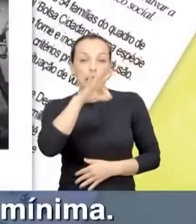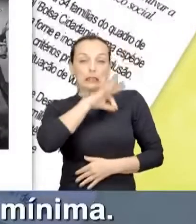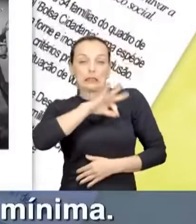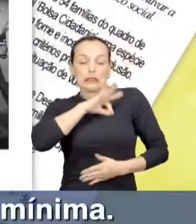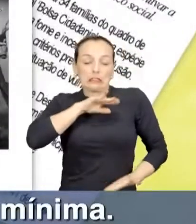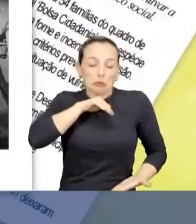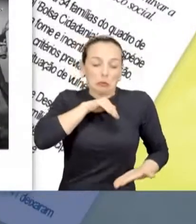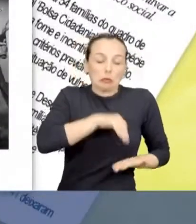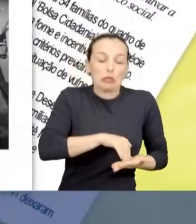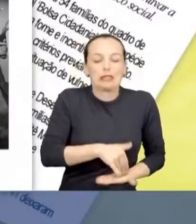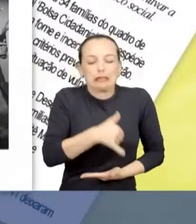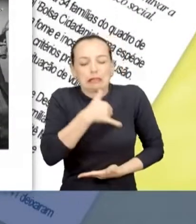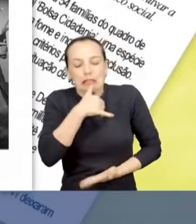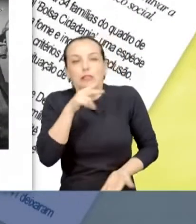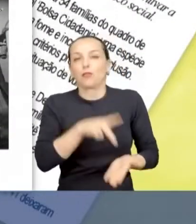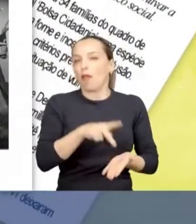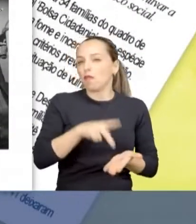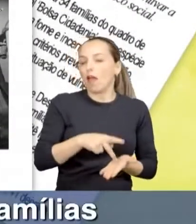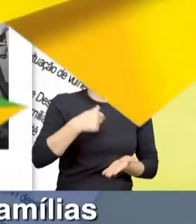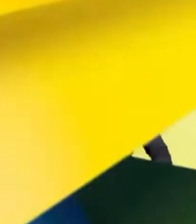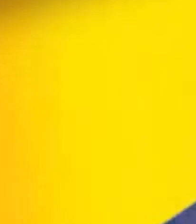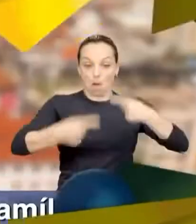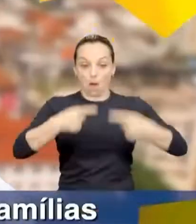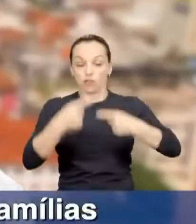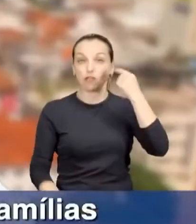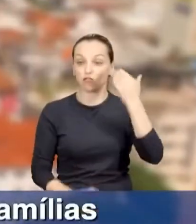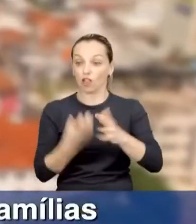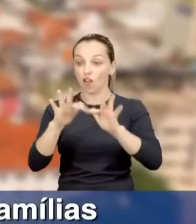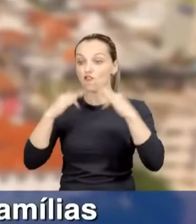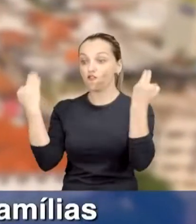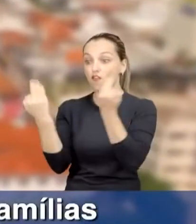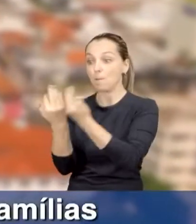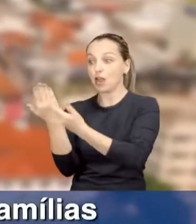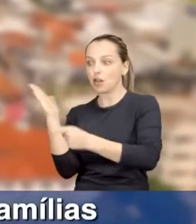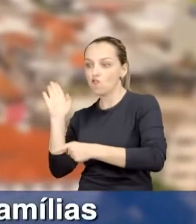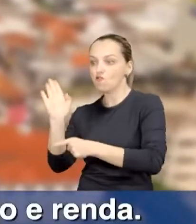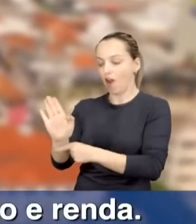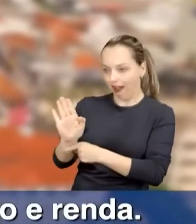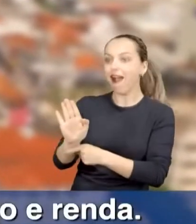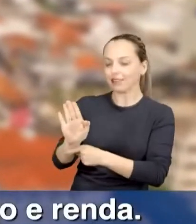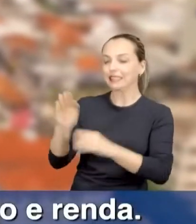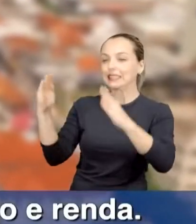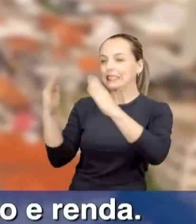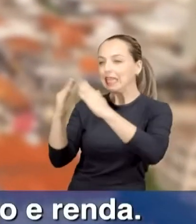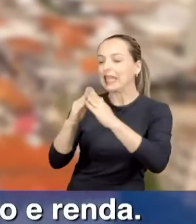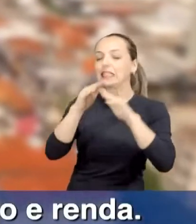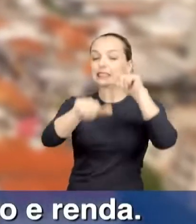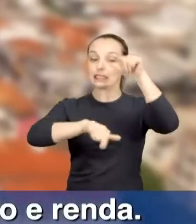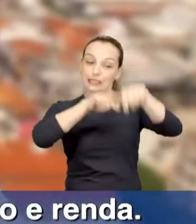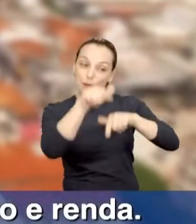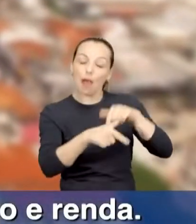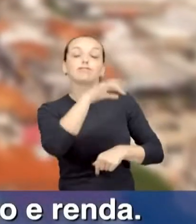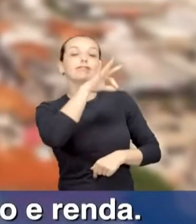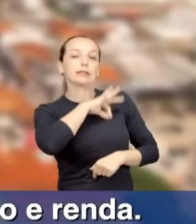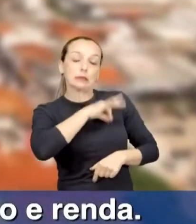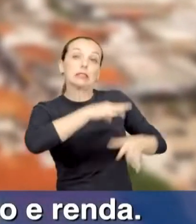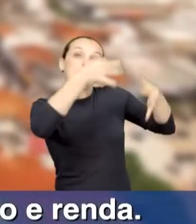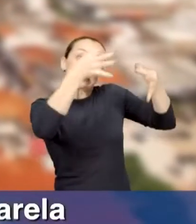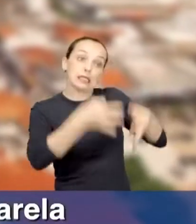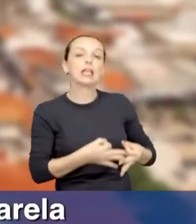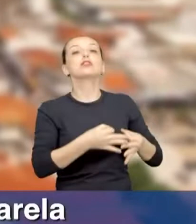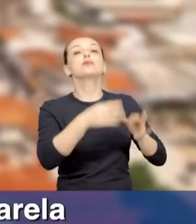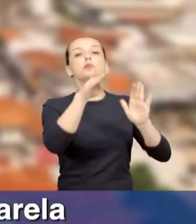renda mensal mínima. Realidade triste. Criarei políticas para atender essas famílias que merecem, além de moradia, emprego e